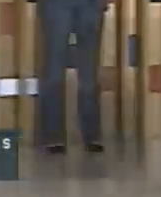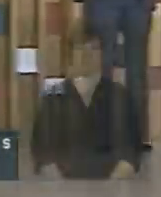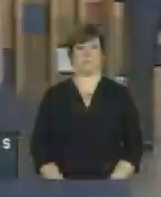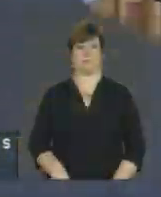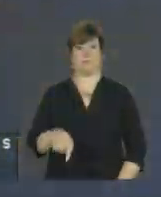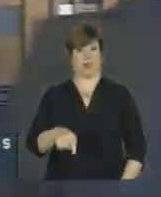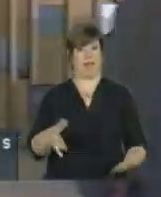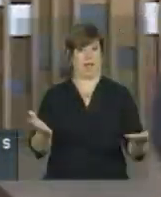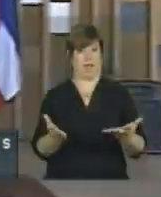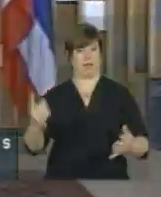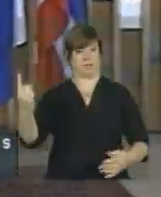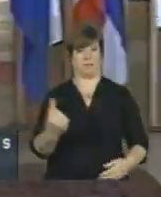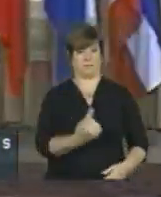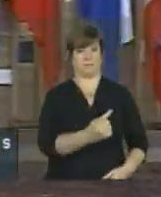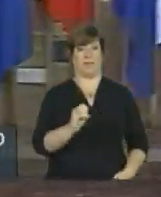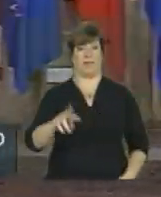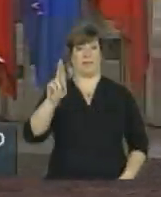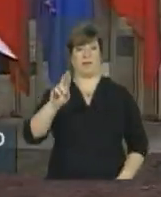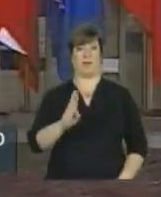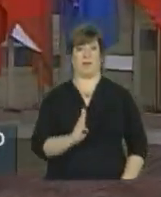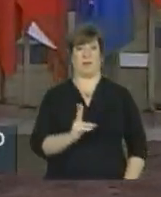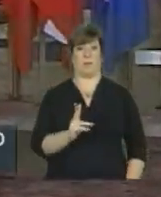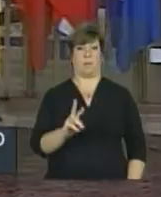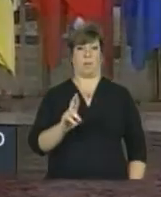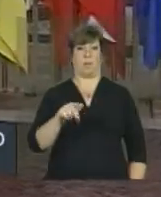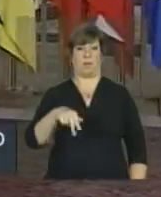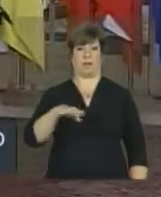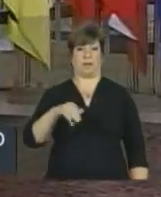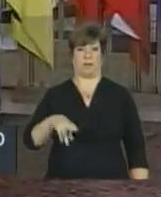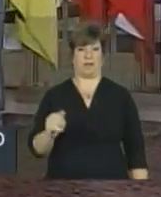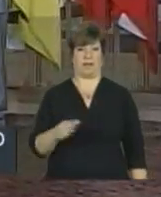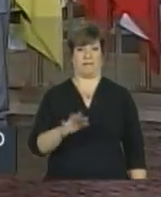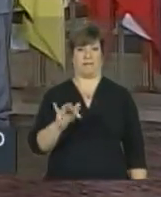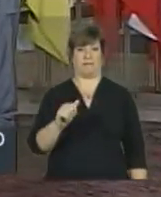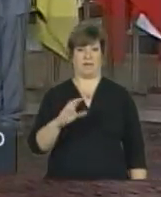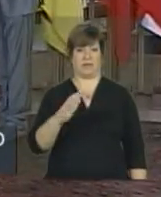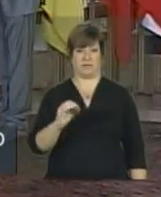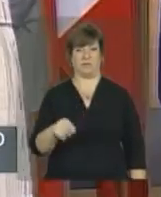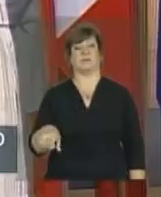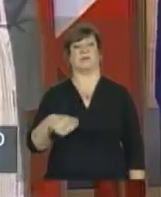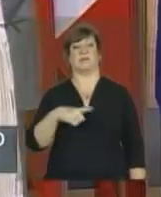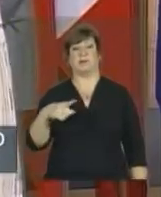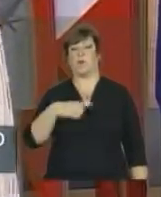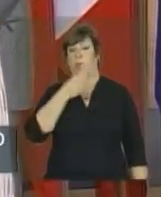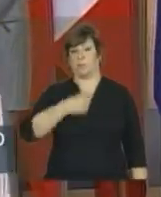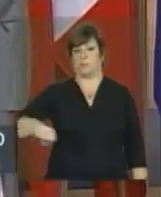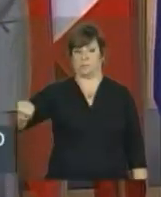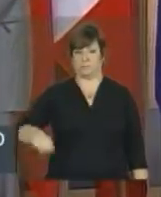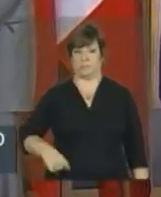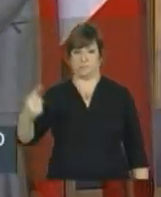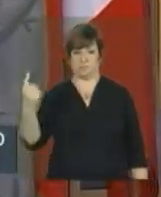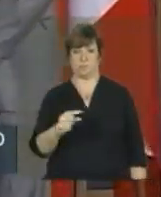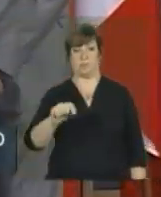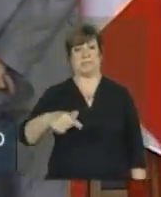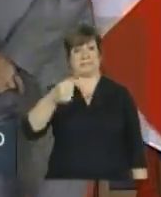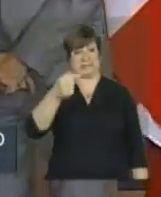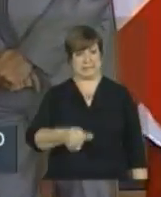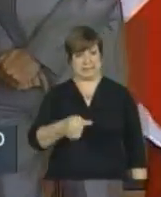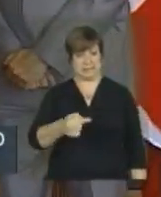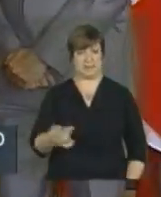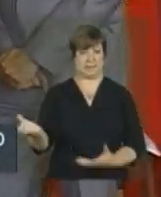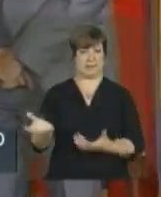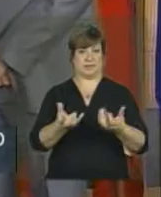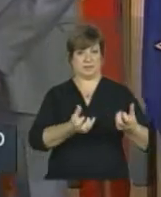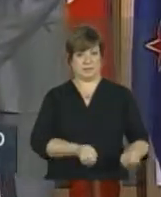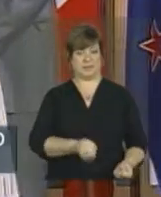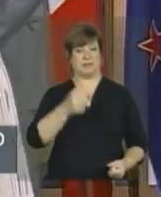Este é o representante de Burkina Faso. É um embaixador que, neste 7º embaixador, que é recebido